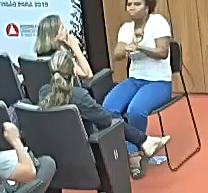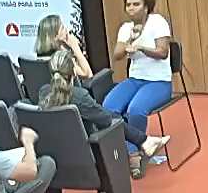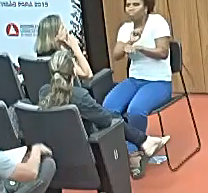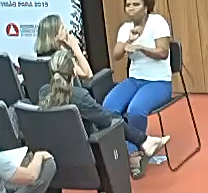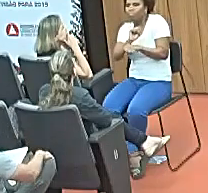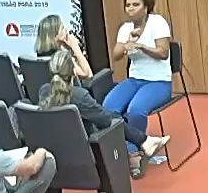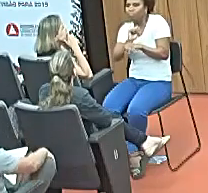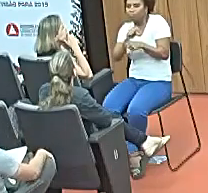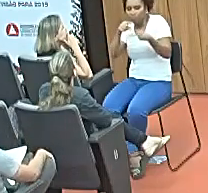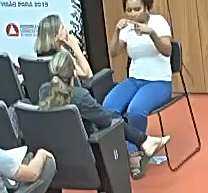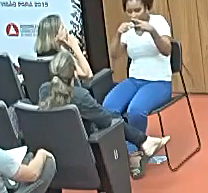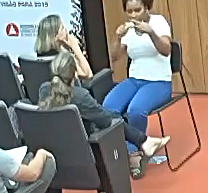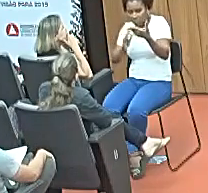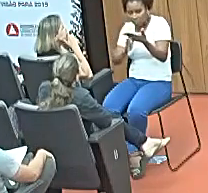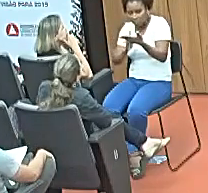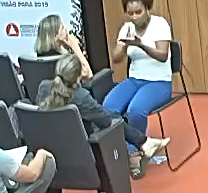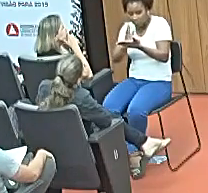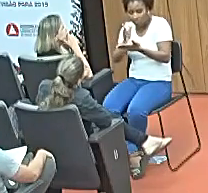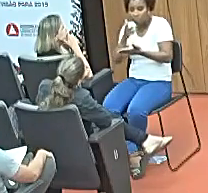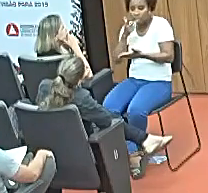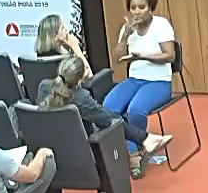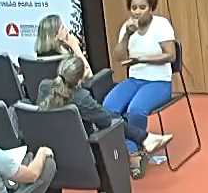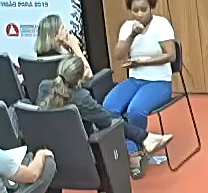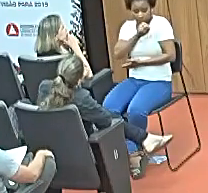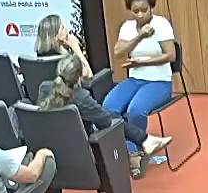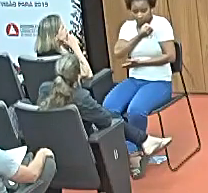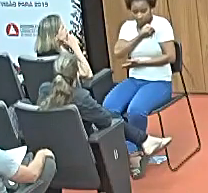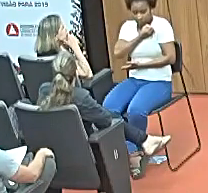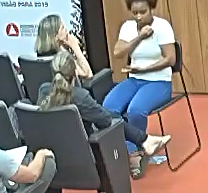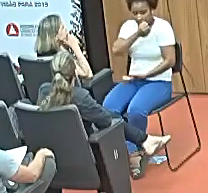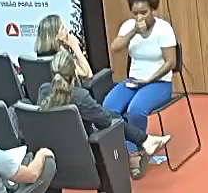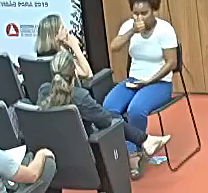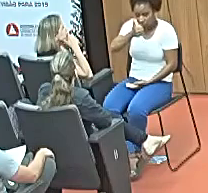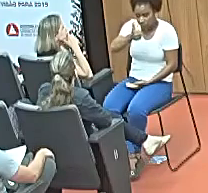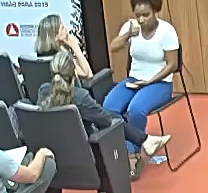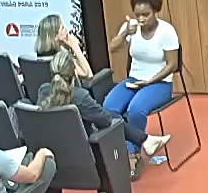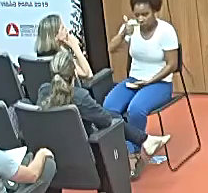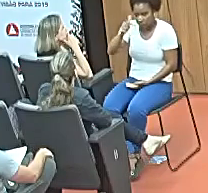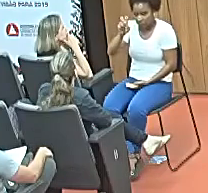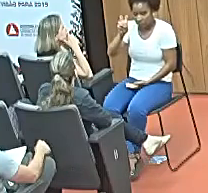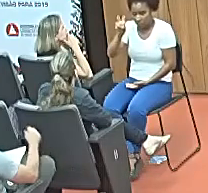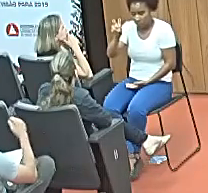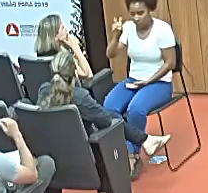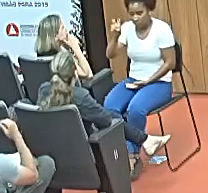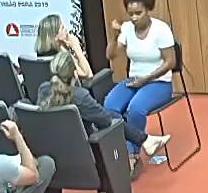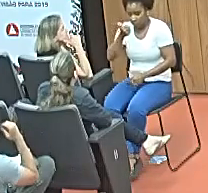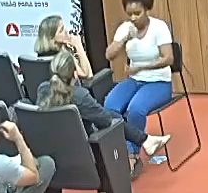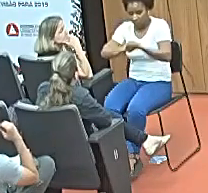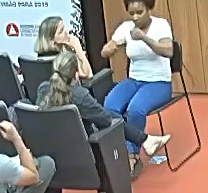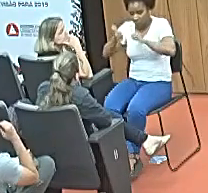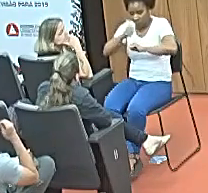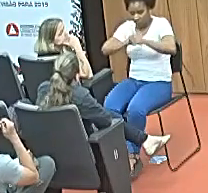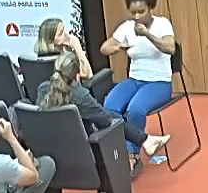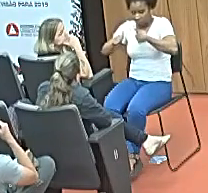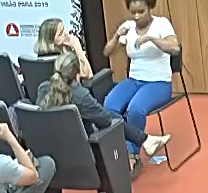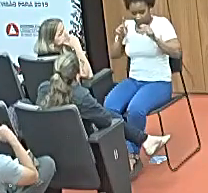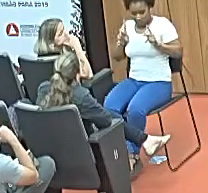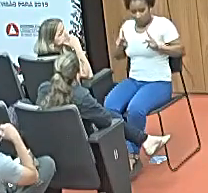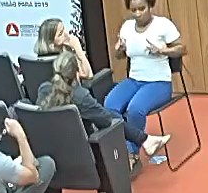atendidas nem os programas 125 consolidação da política pública de economia popular solidária